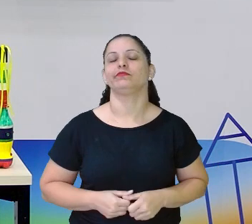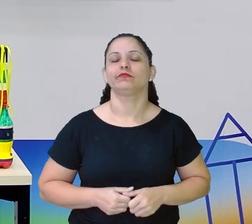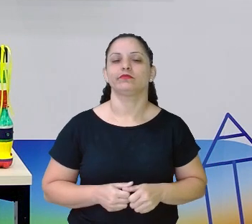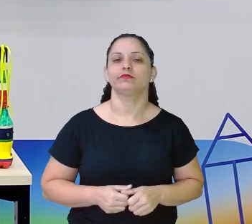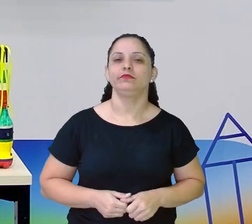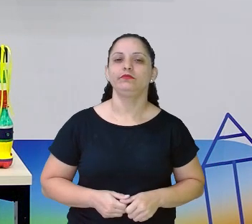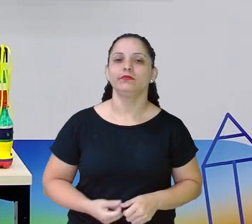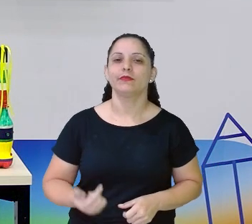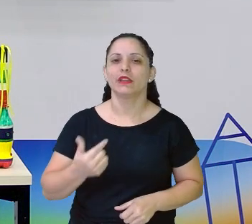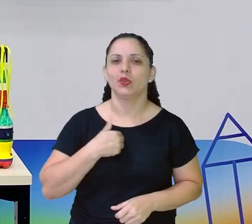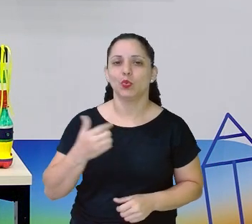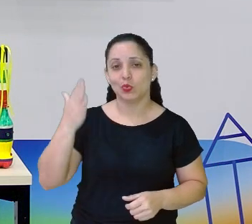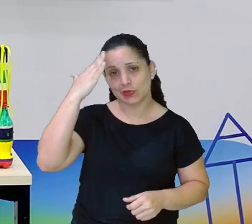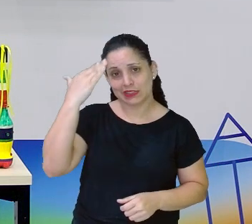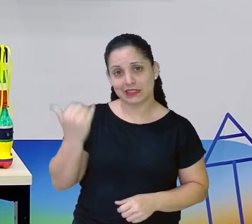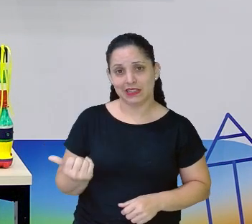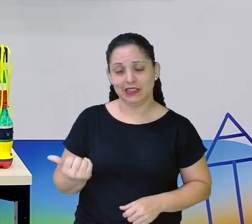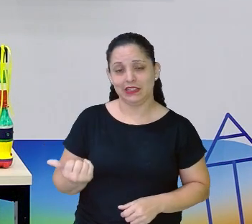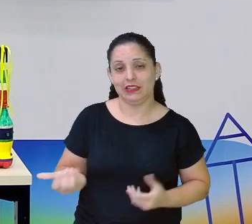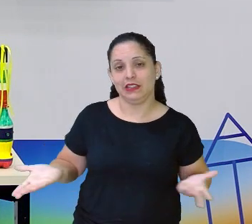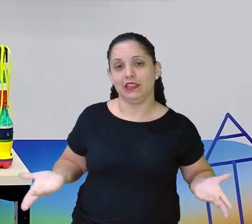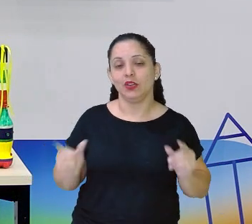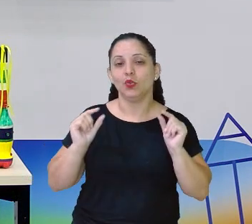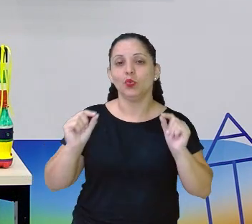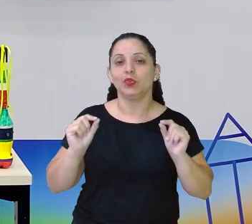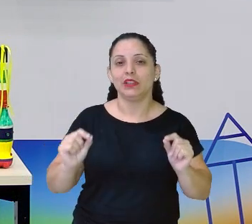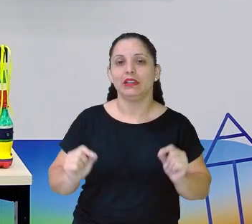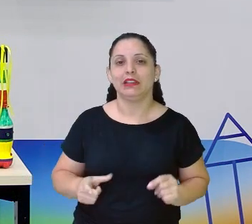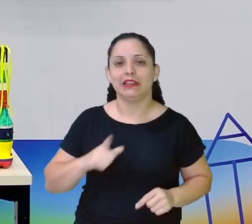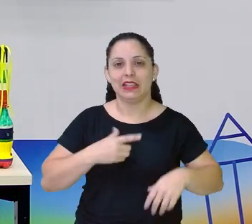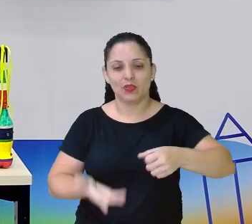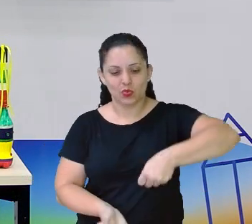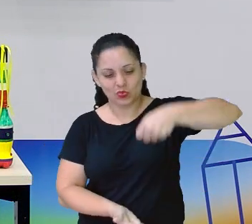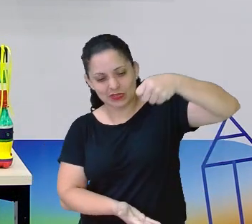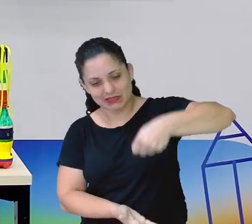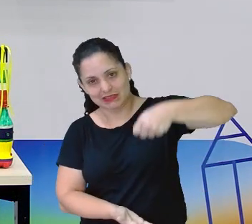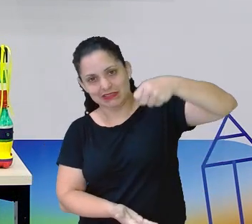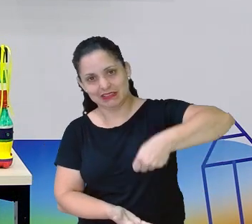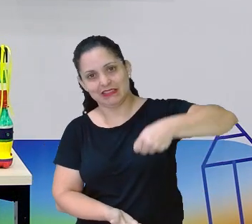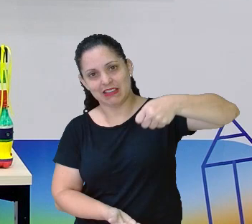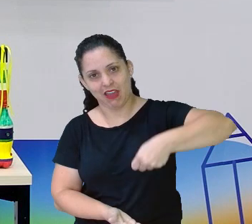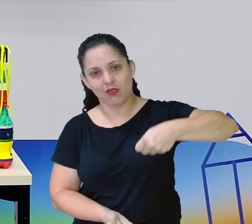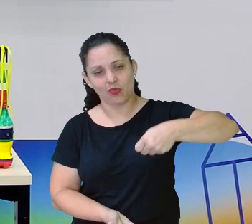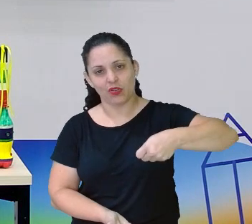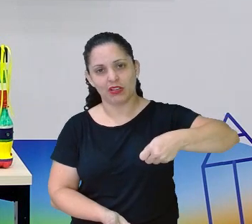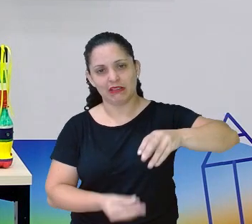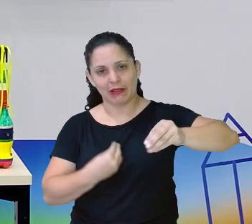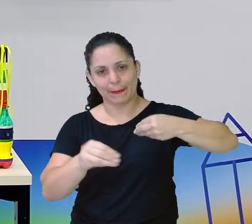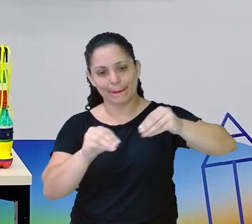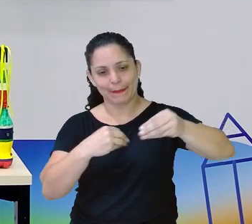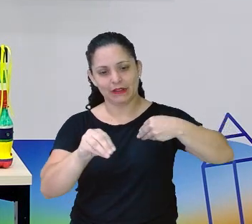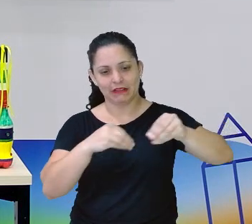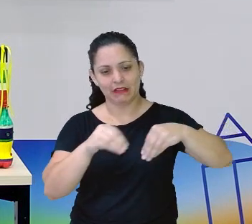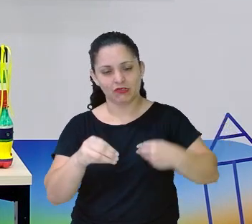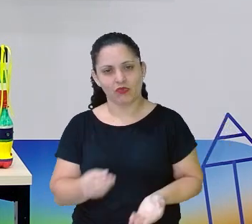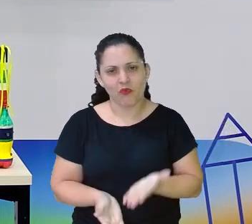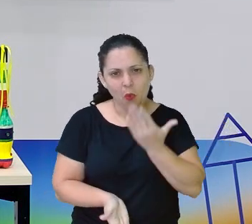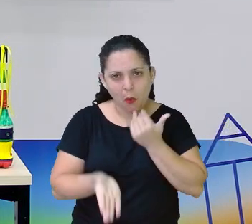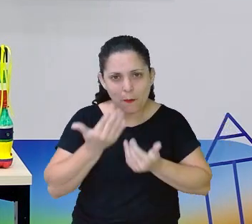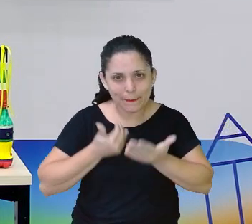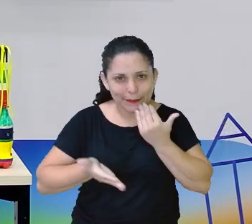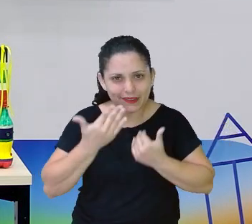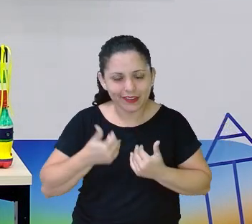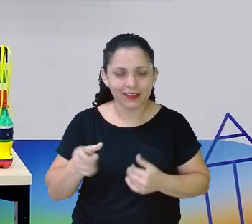tenho discernimento e sei que, por exemplo, se eu tenho um saco plástico, eu não vou comer esse saco plástico. Eu sei que não é algo que não